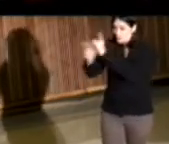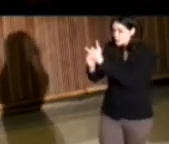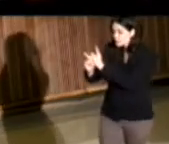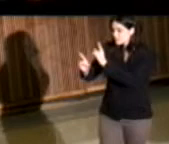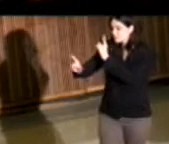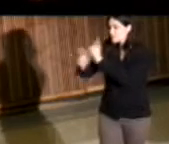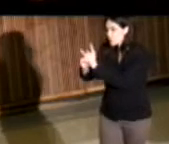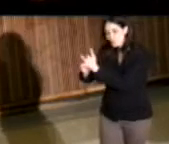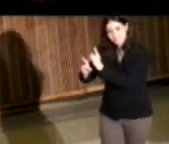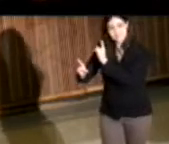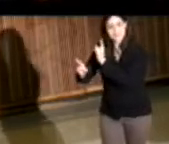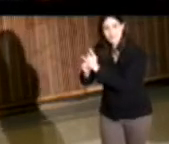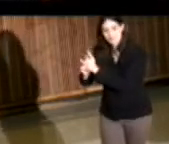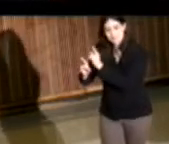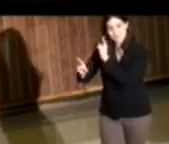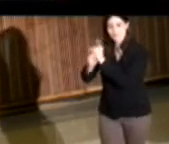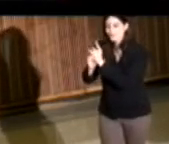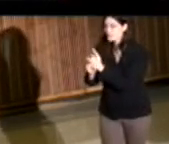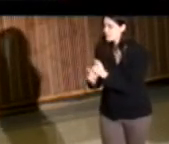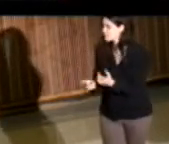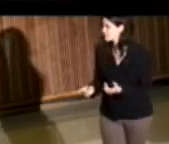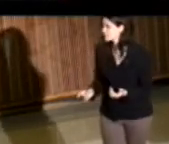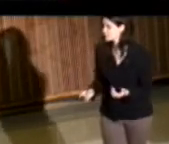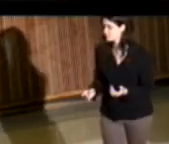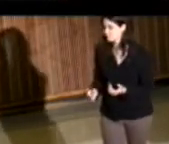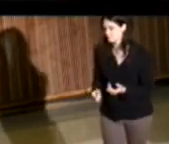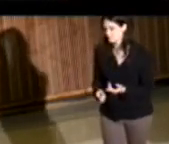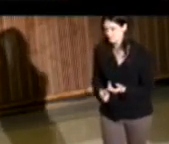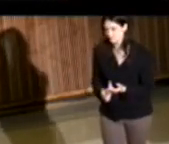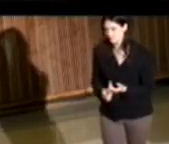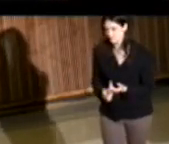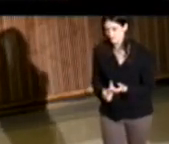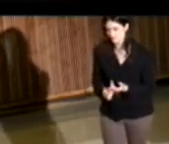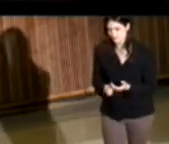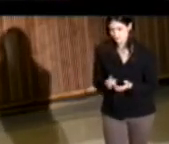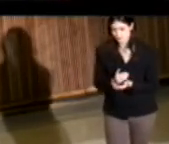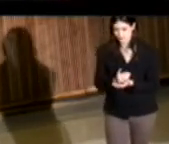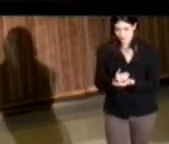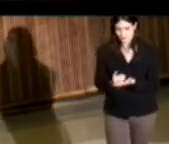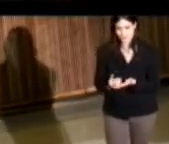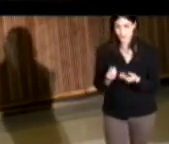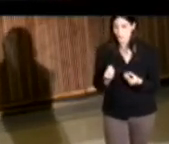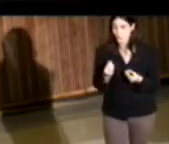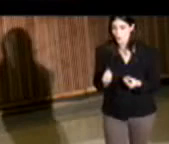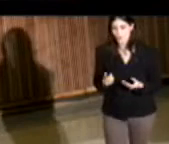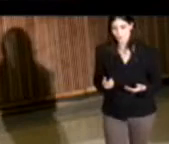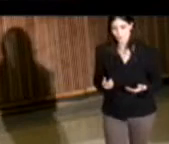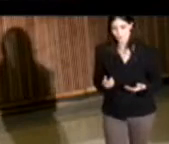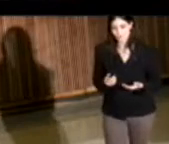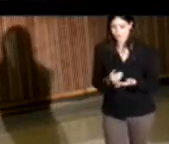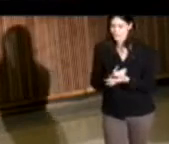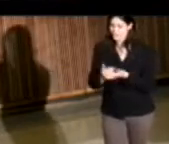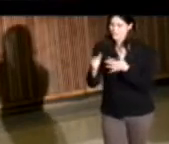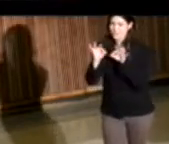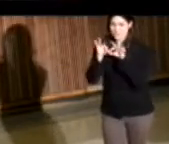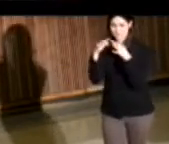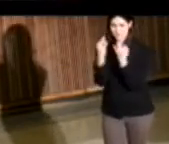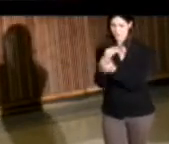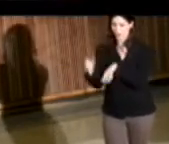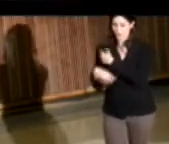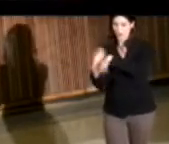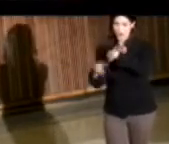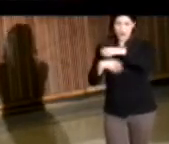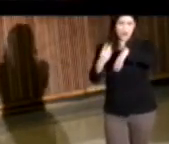com essas mesmas pessoas. E aí você vai conseguir entender por que muitas coisas em família estão dando